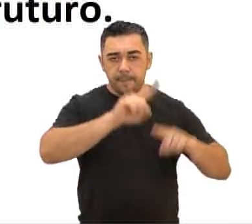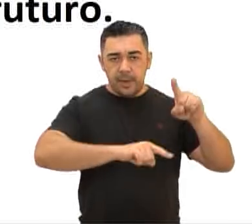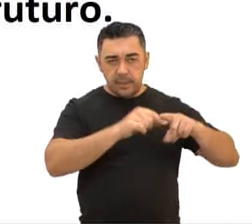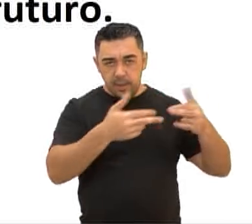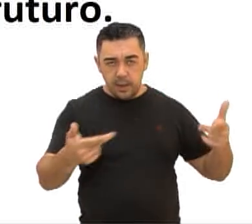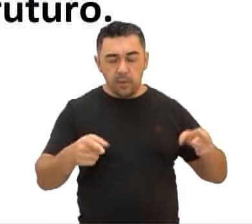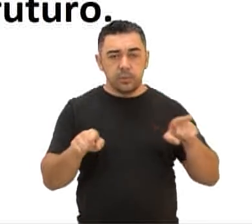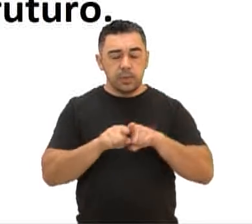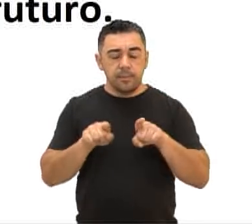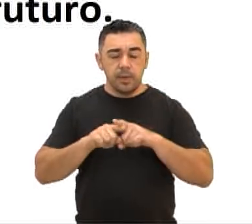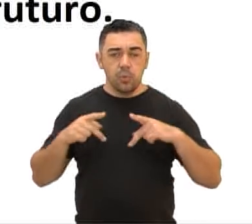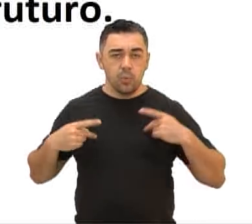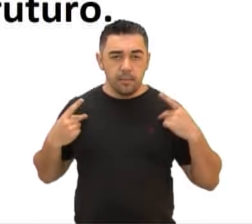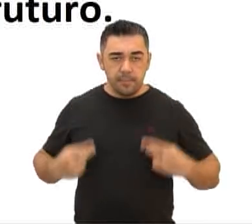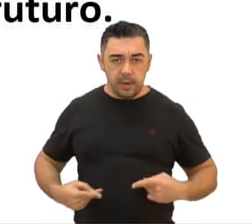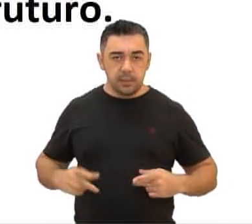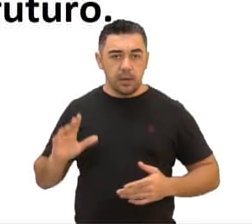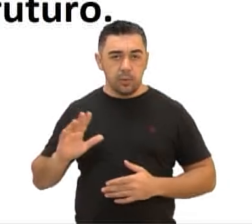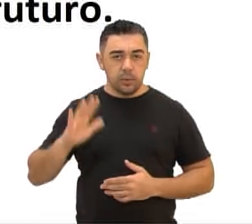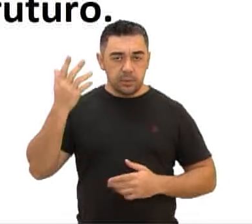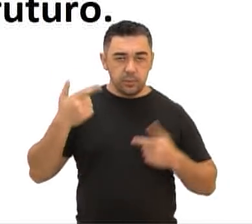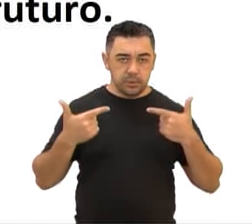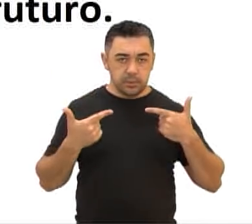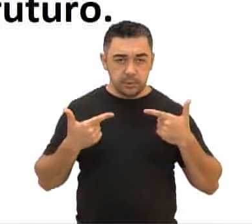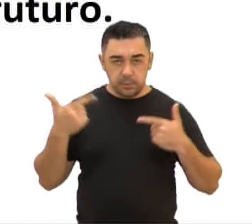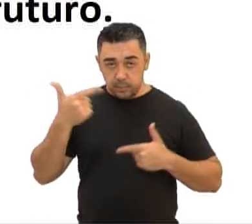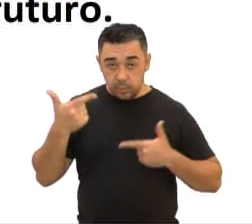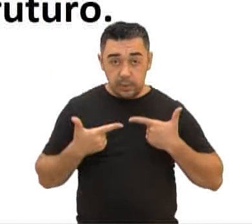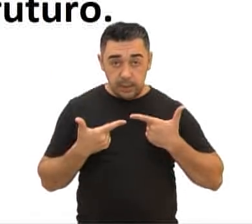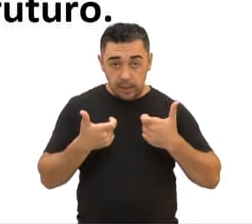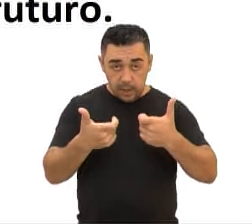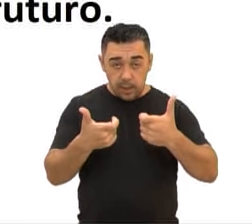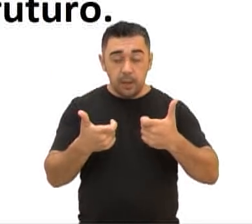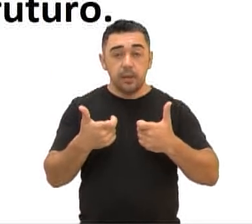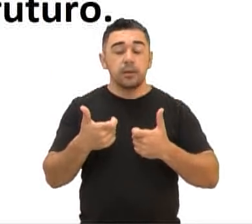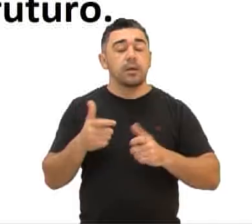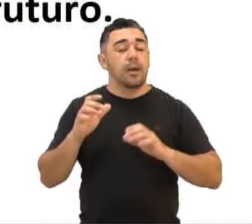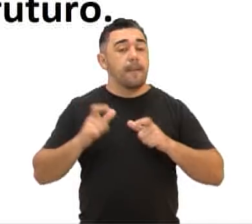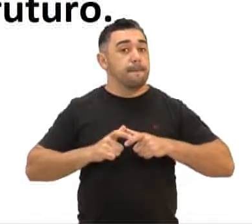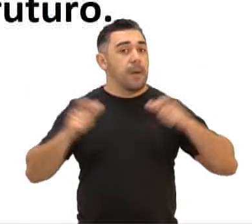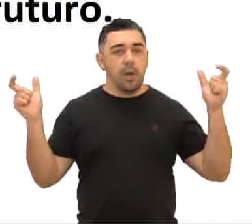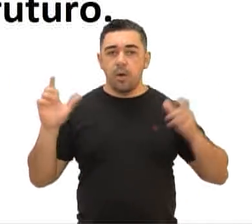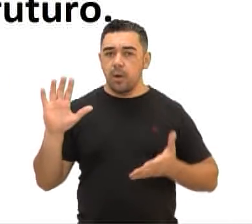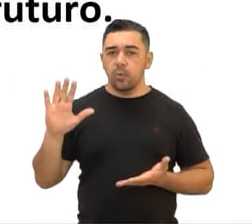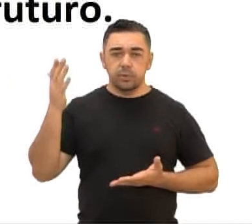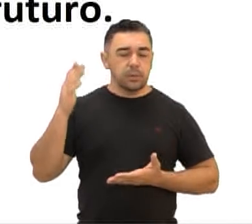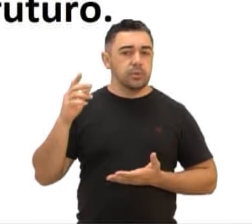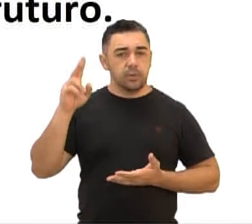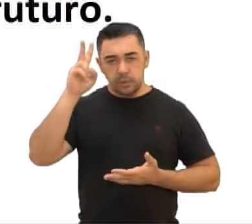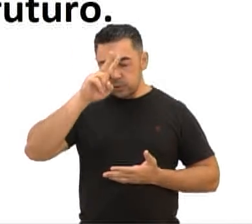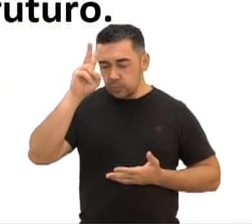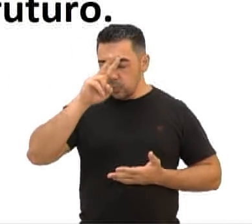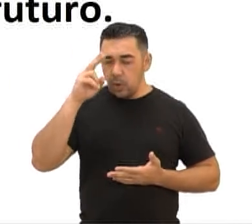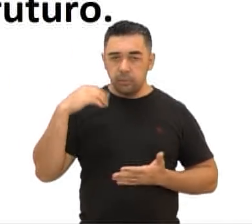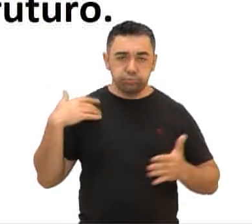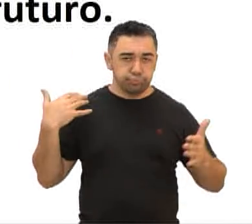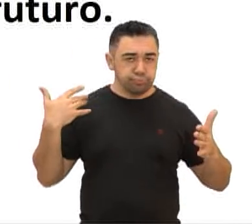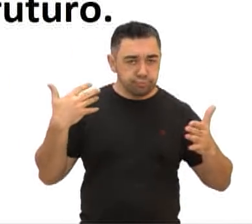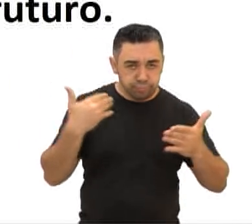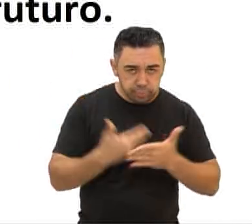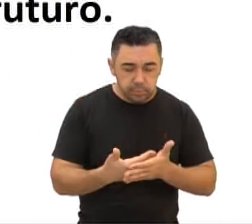e humana causada pela Segunda Guerra Mundial foi a maior já ocorrida na história da humanidade até